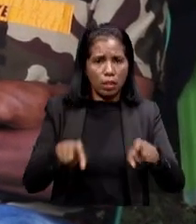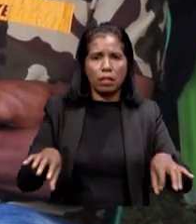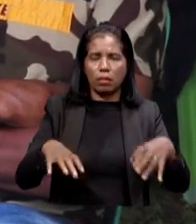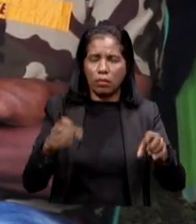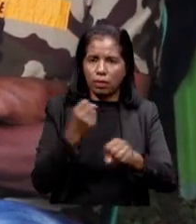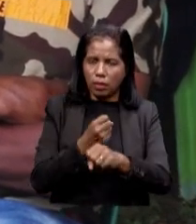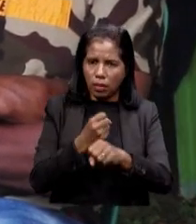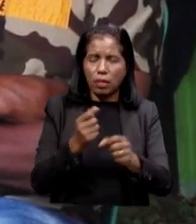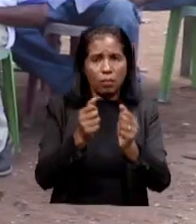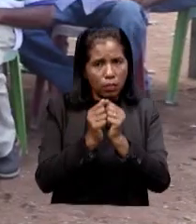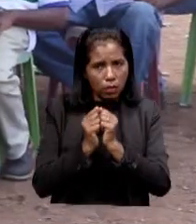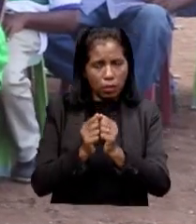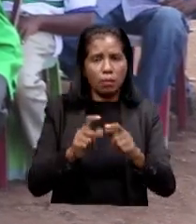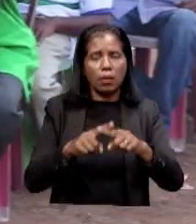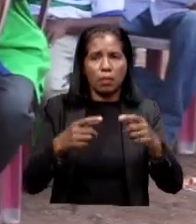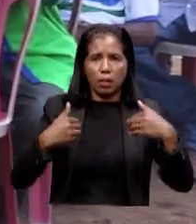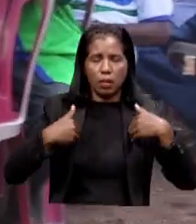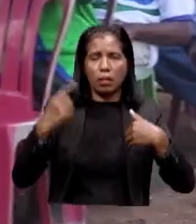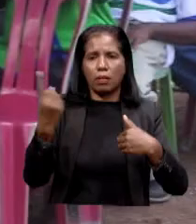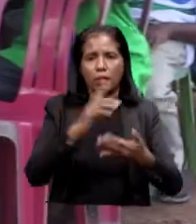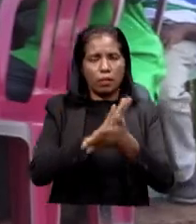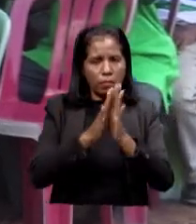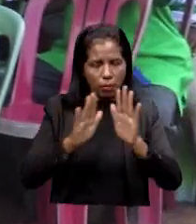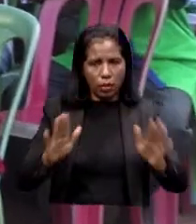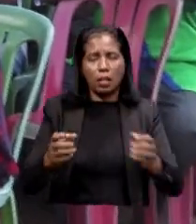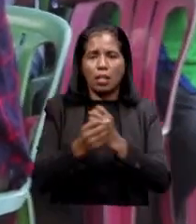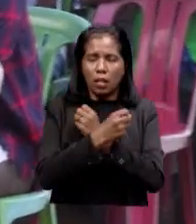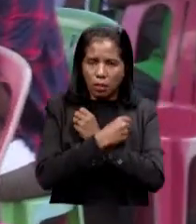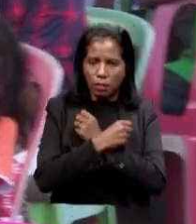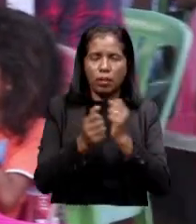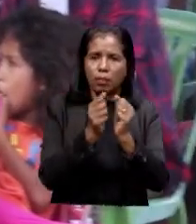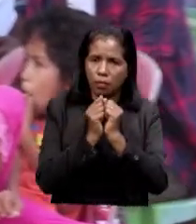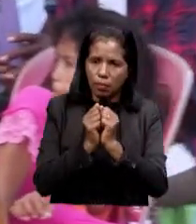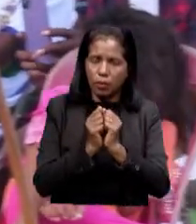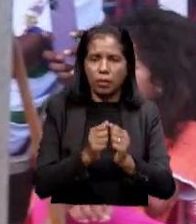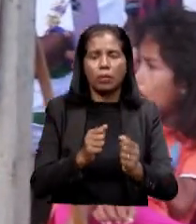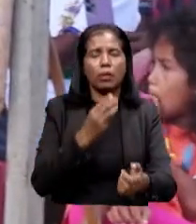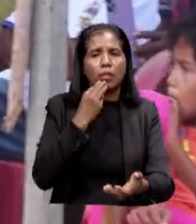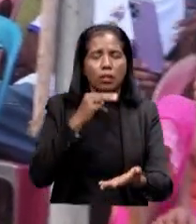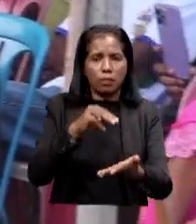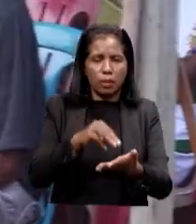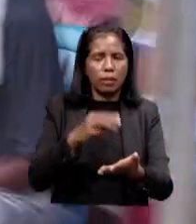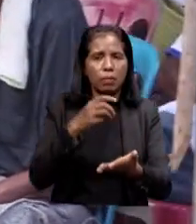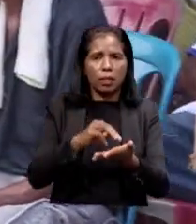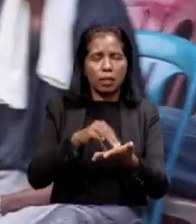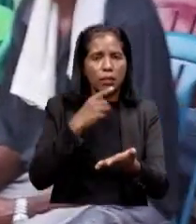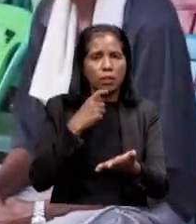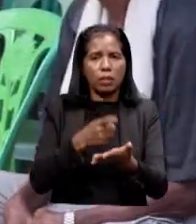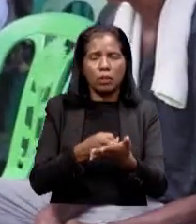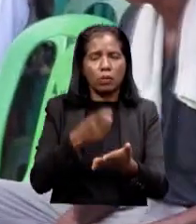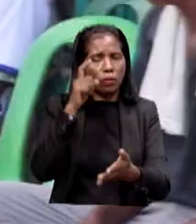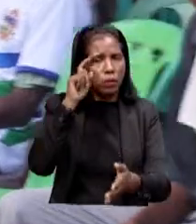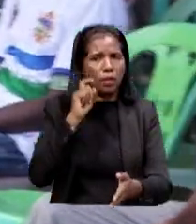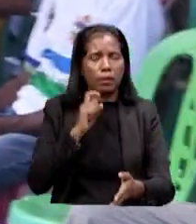hamutuk, mai be crena fatim paz, unidade hadomi malu, tuir sanana nia mensagem. Ita tem